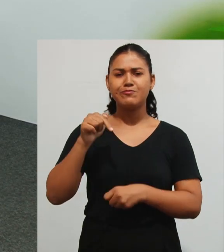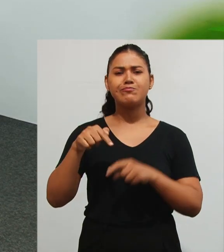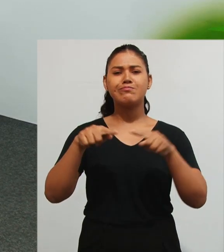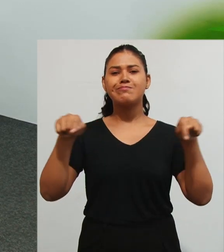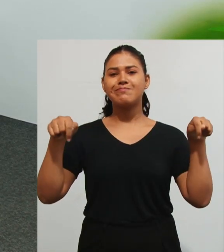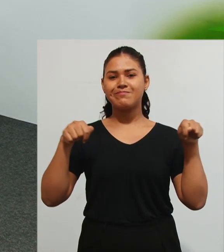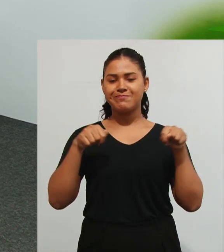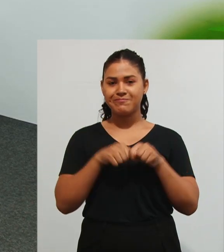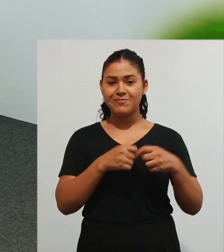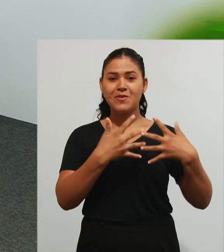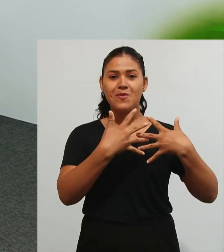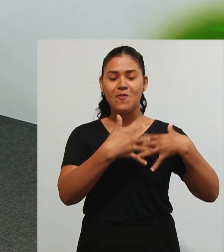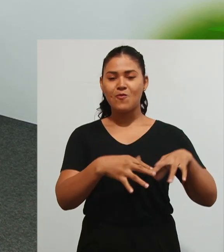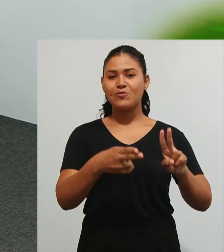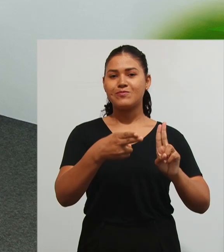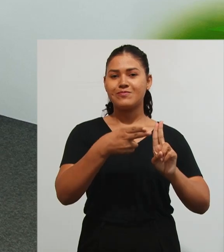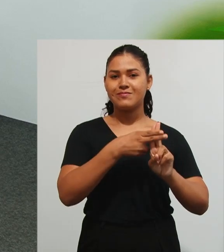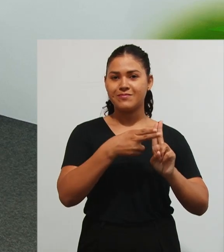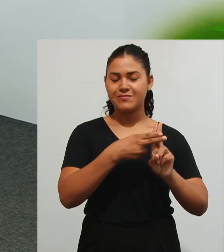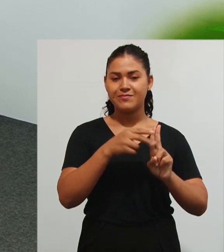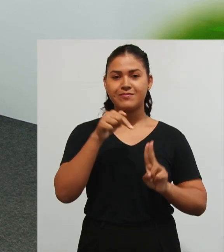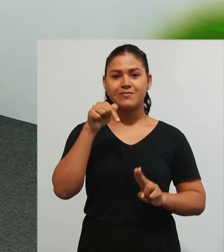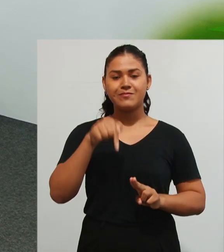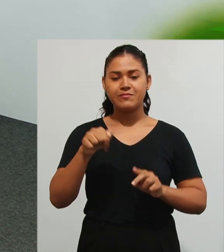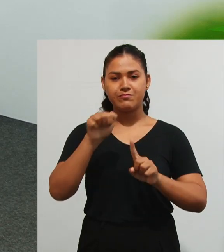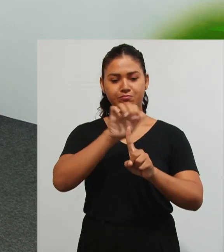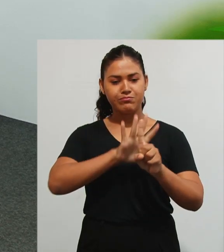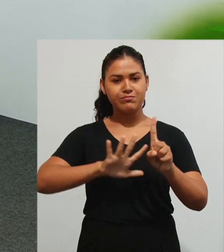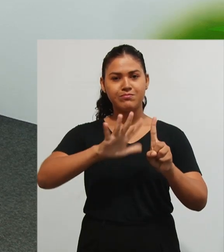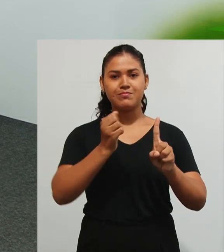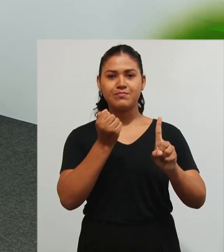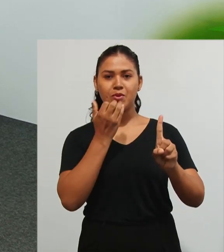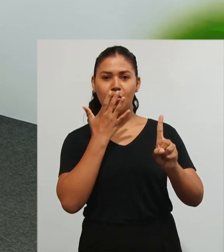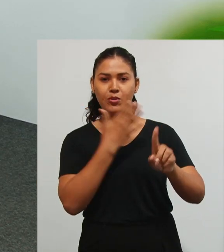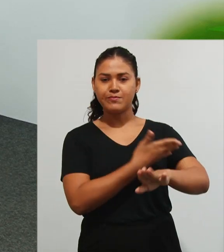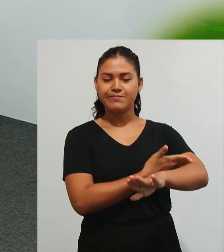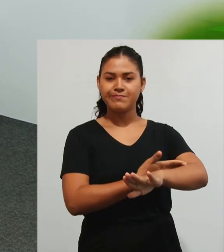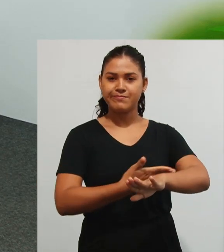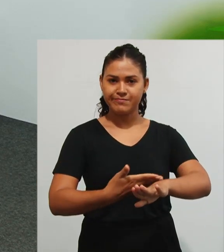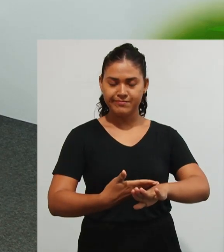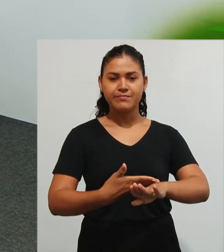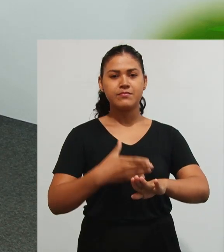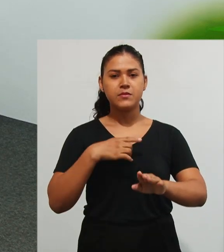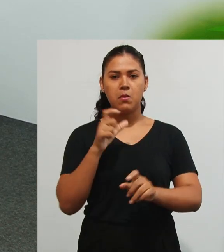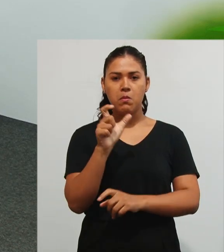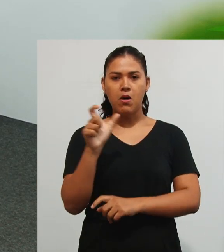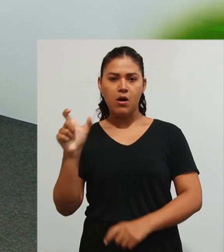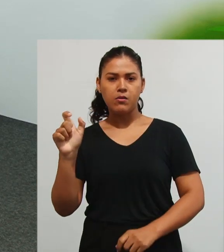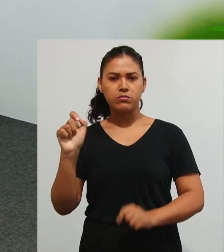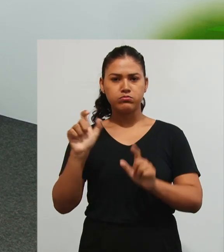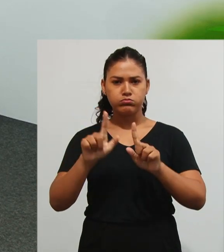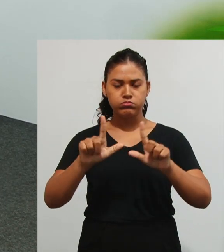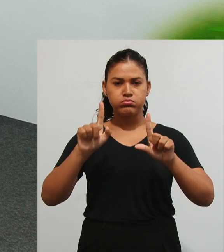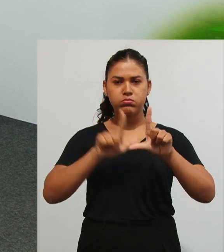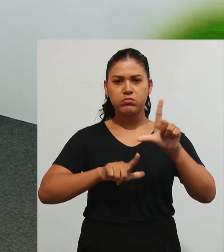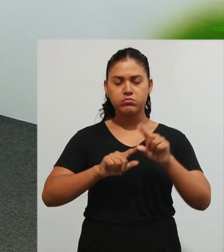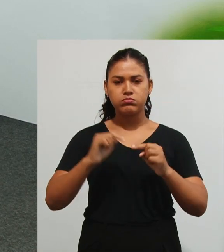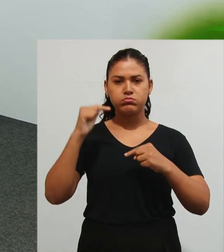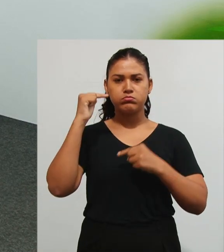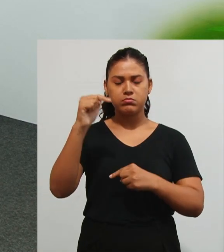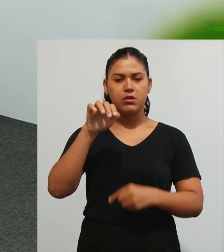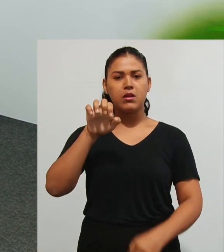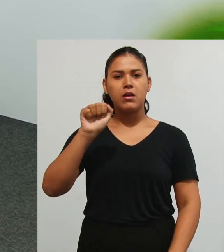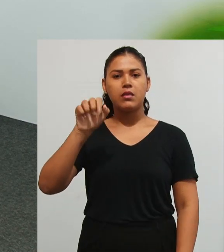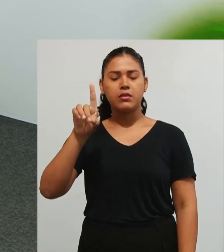de gravação do IFRO, Campus Zona Norte. Ao fundo tem uma parede branca com as palavras grandes na cor verde,